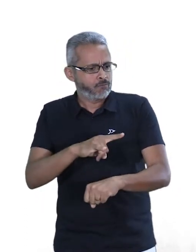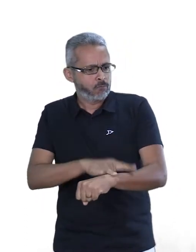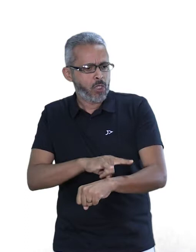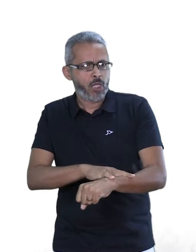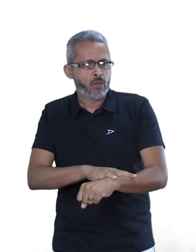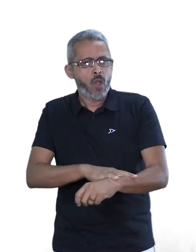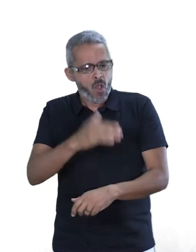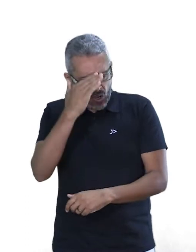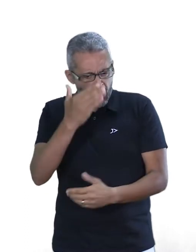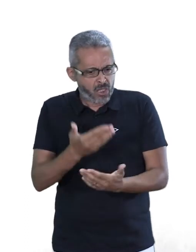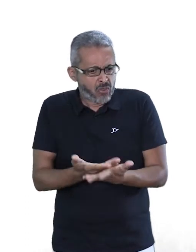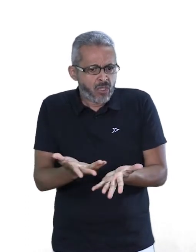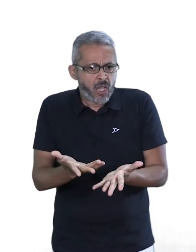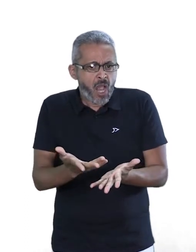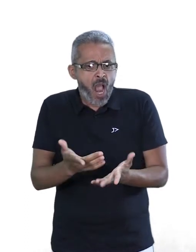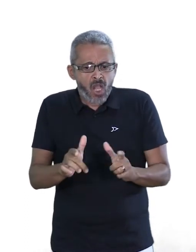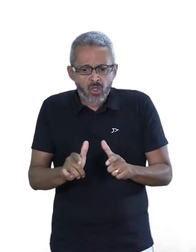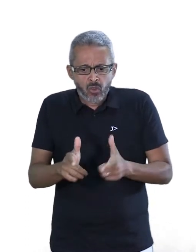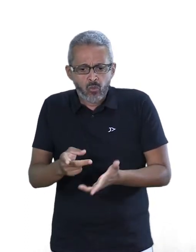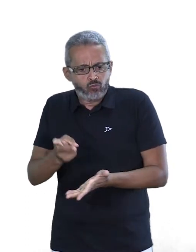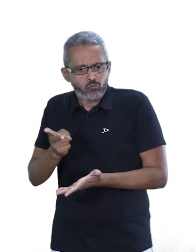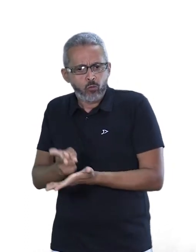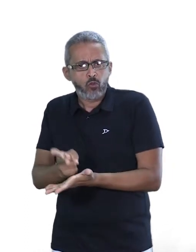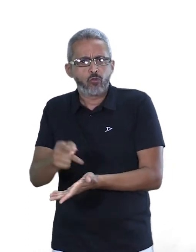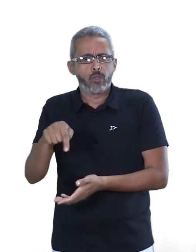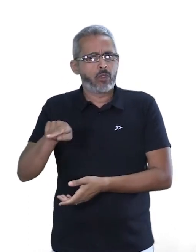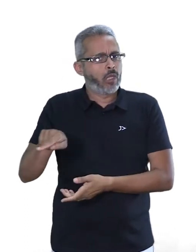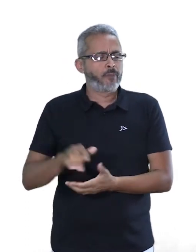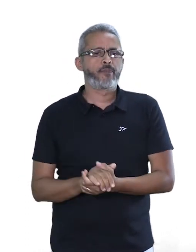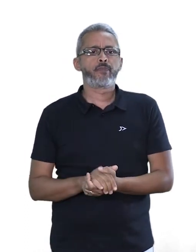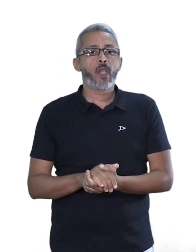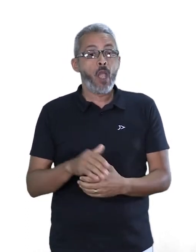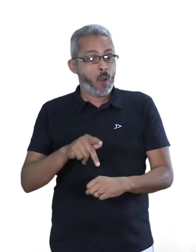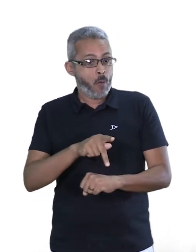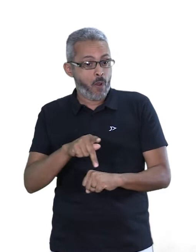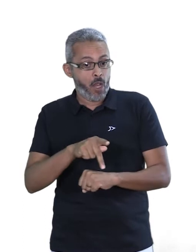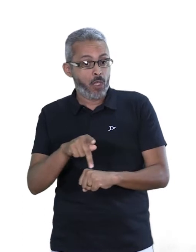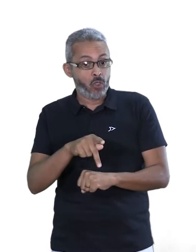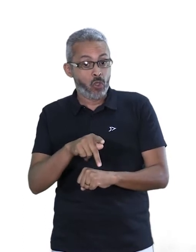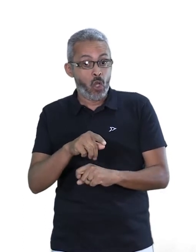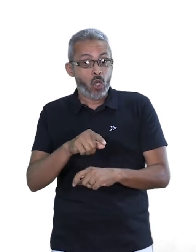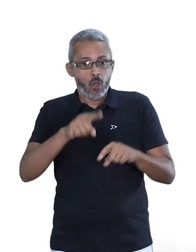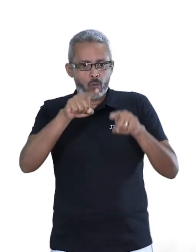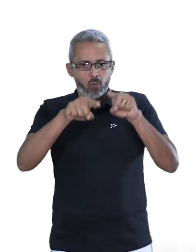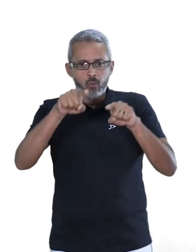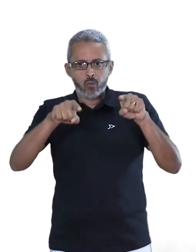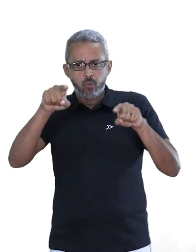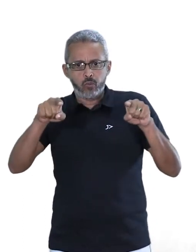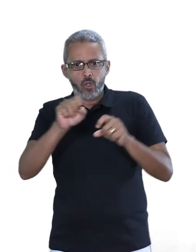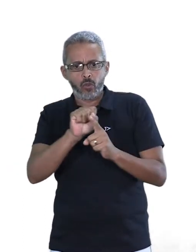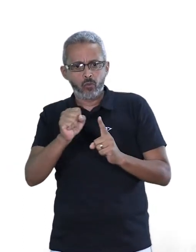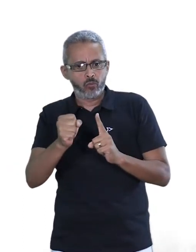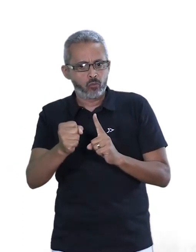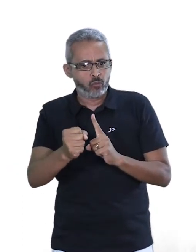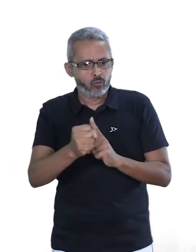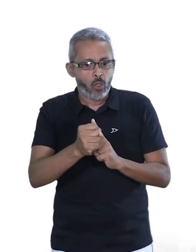de situação ainda possa persistir. Um país cujos indicadores sociais, as aferições de